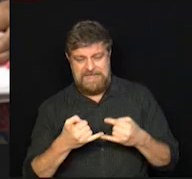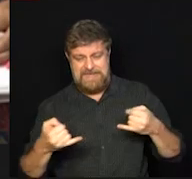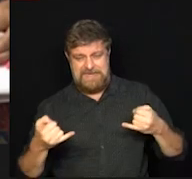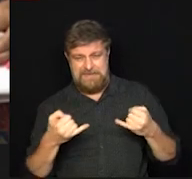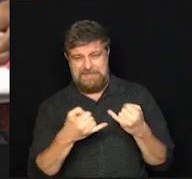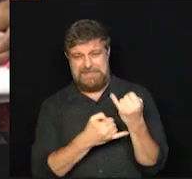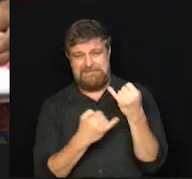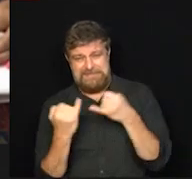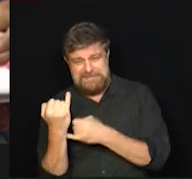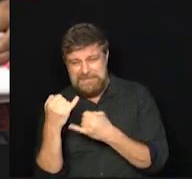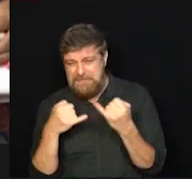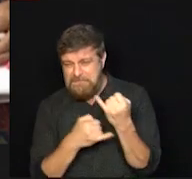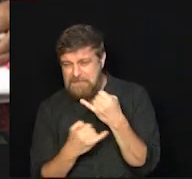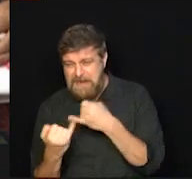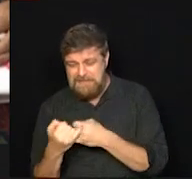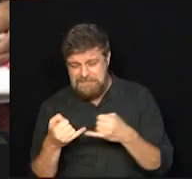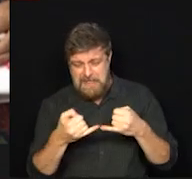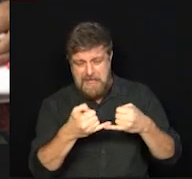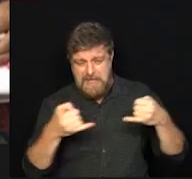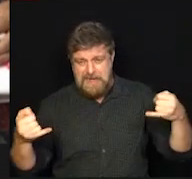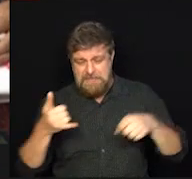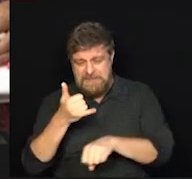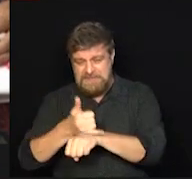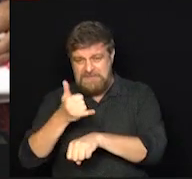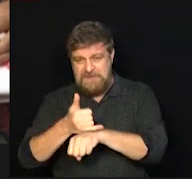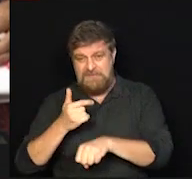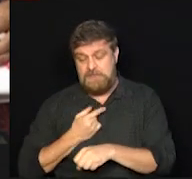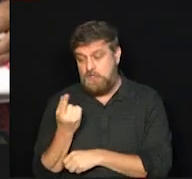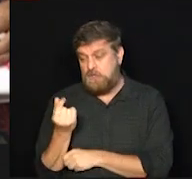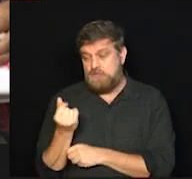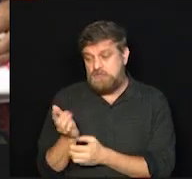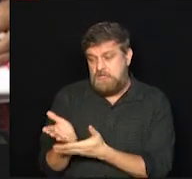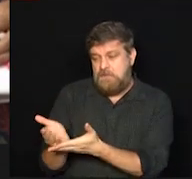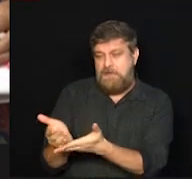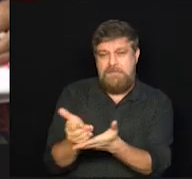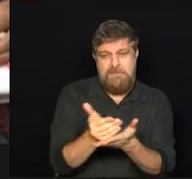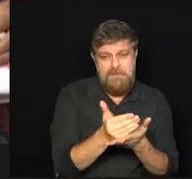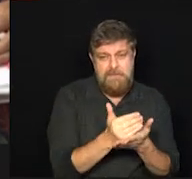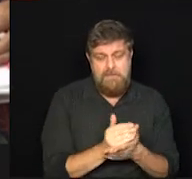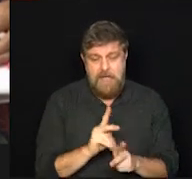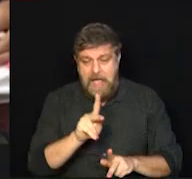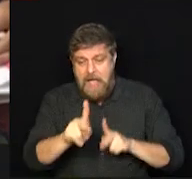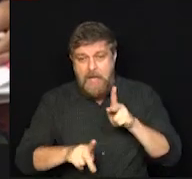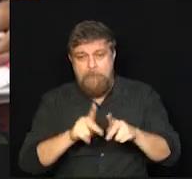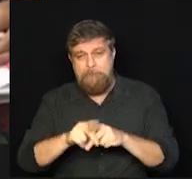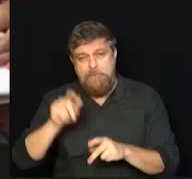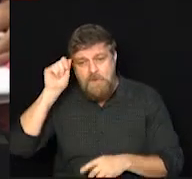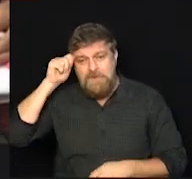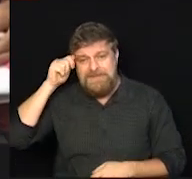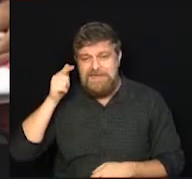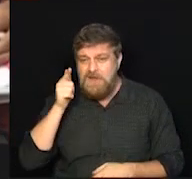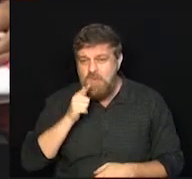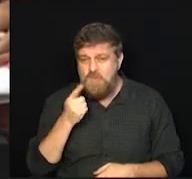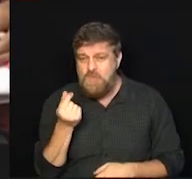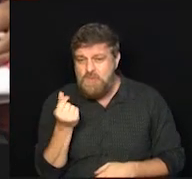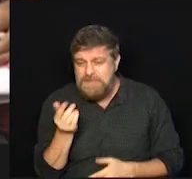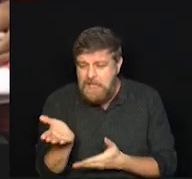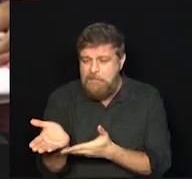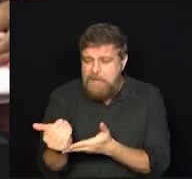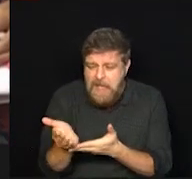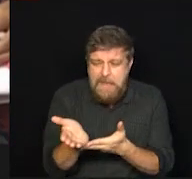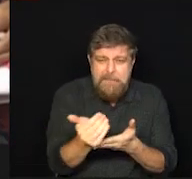com os próprios recursos captados pela comunidade o vaquinha online apoio de cada um de UTI